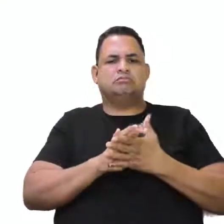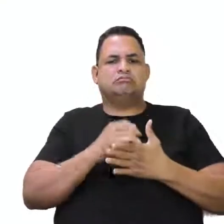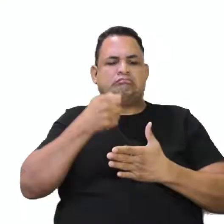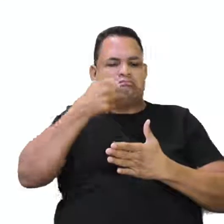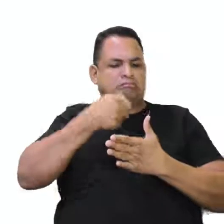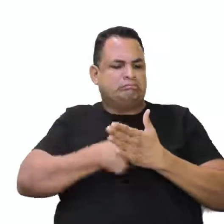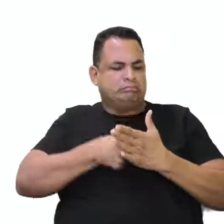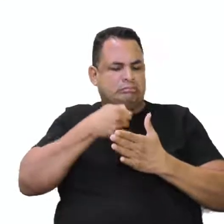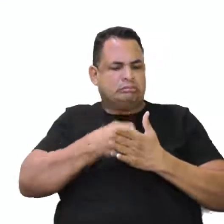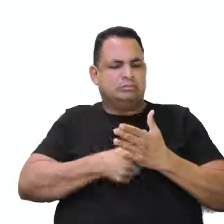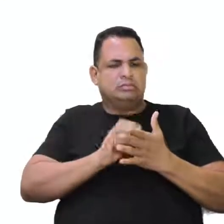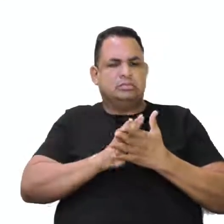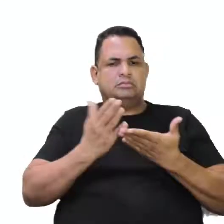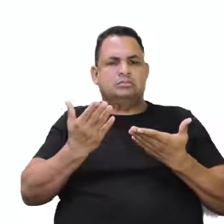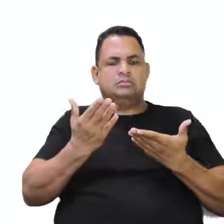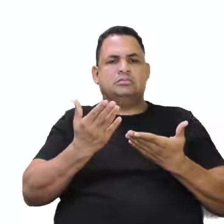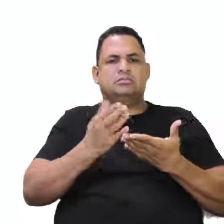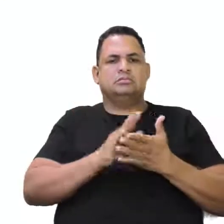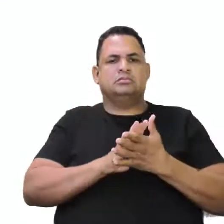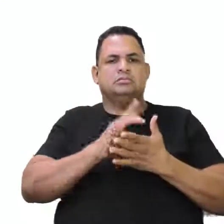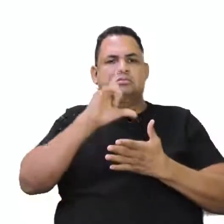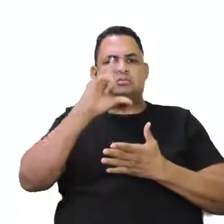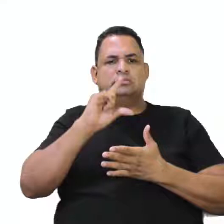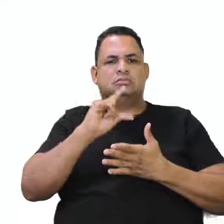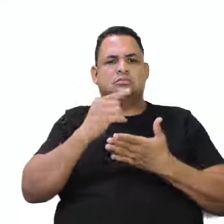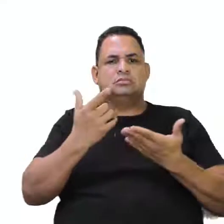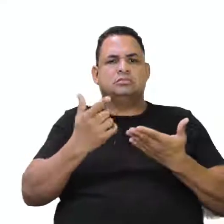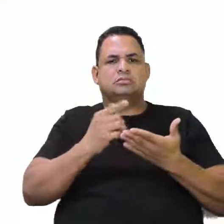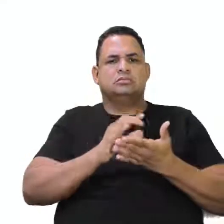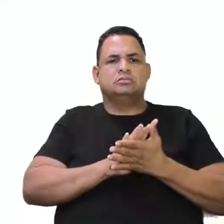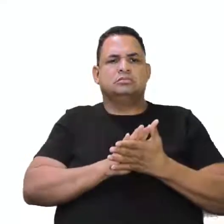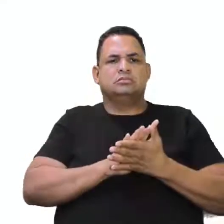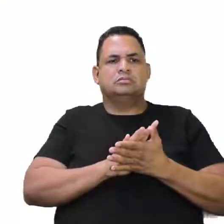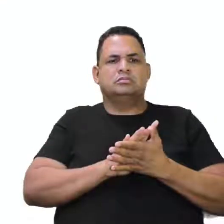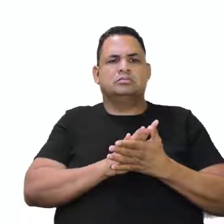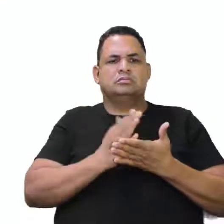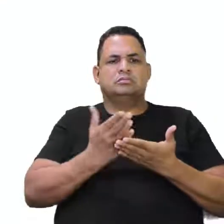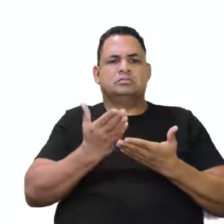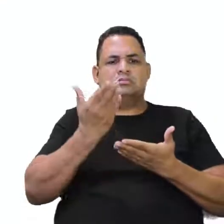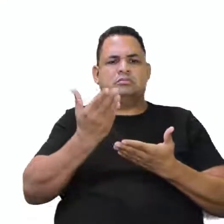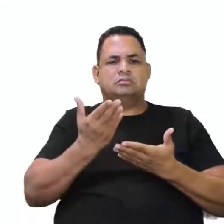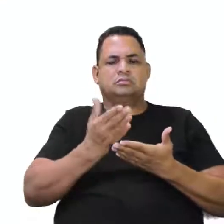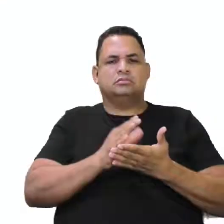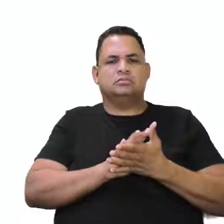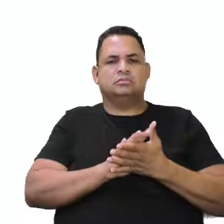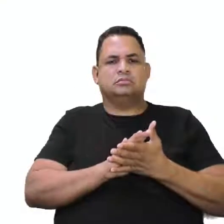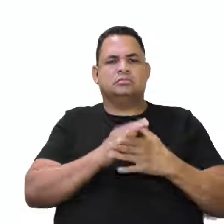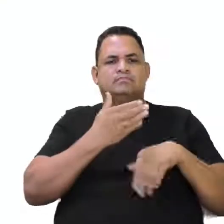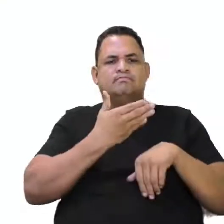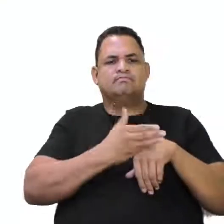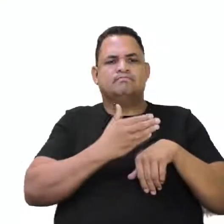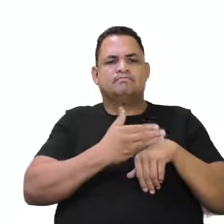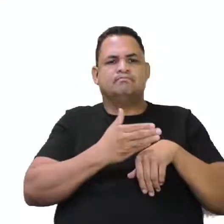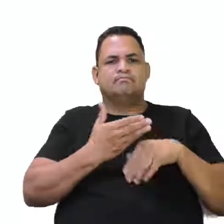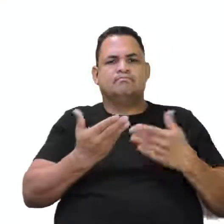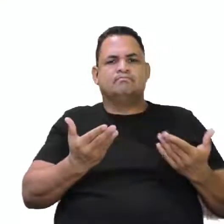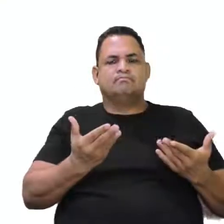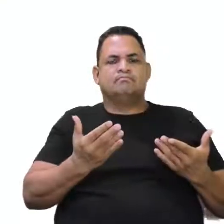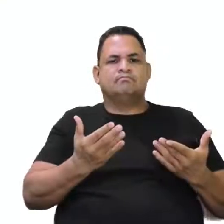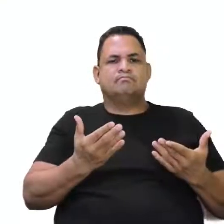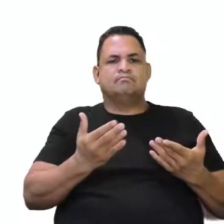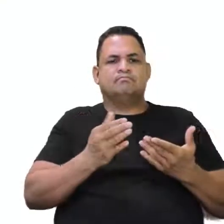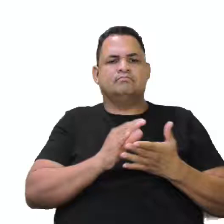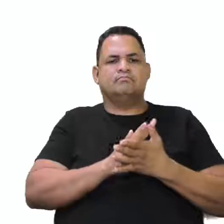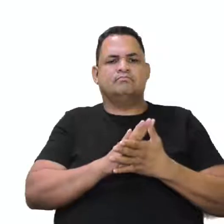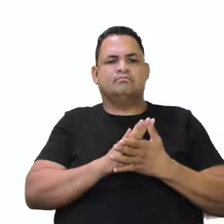severos nesse sentido, para minimizar as ações dessa prática